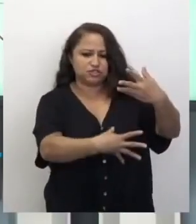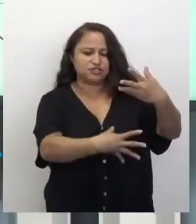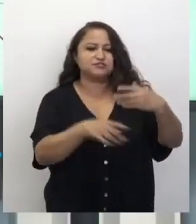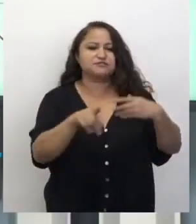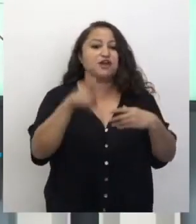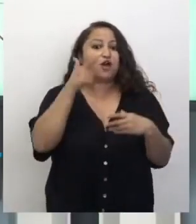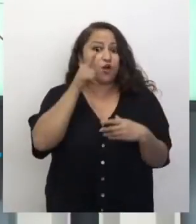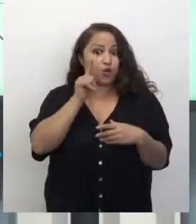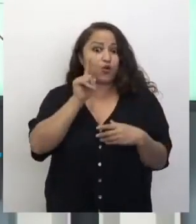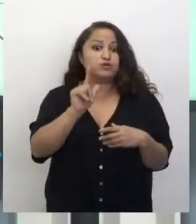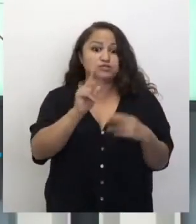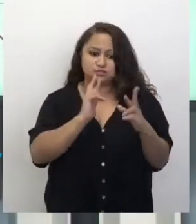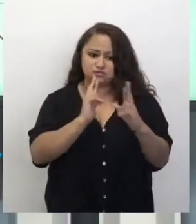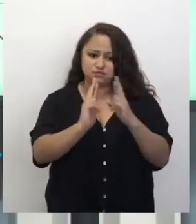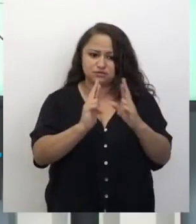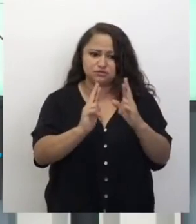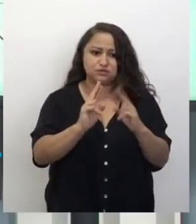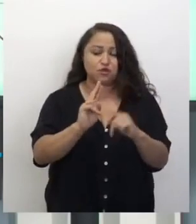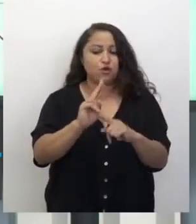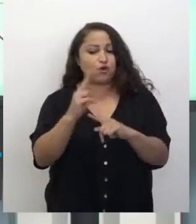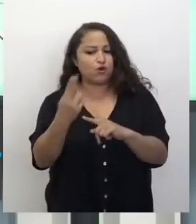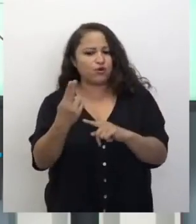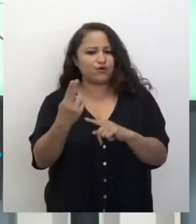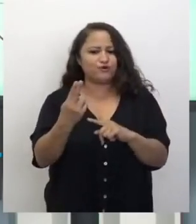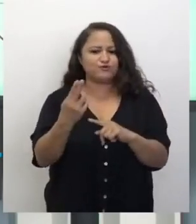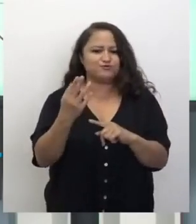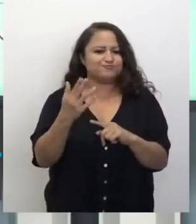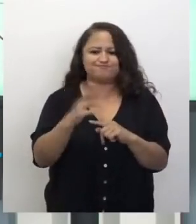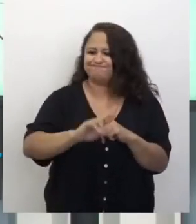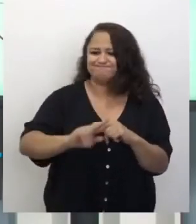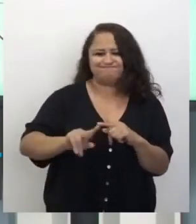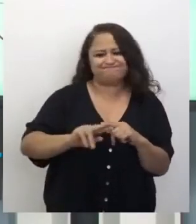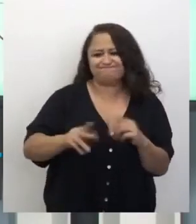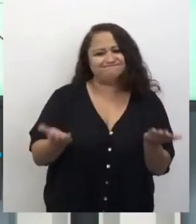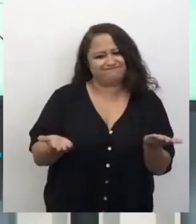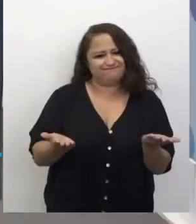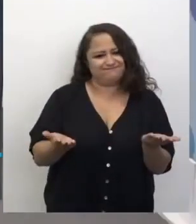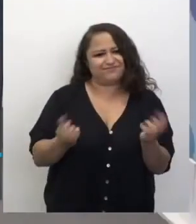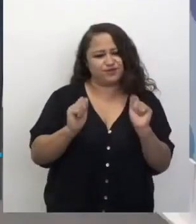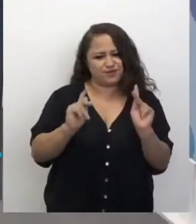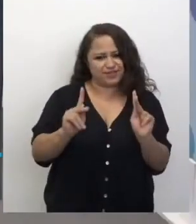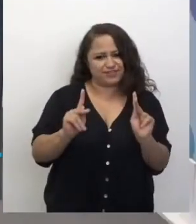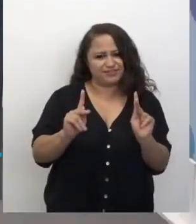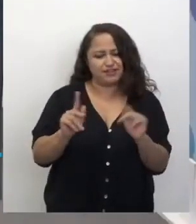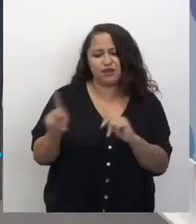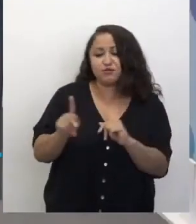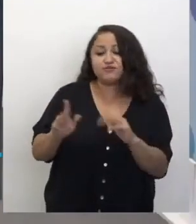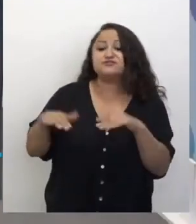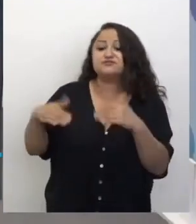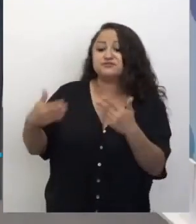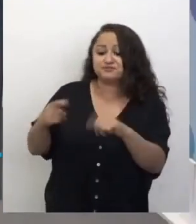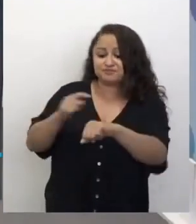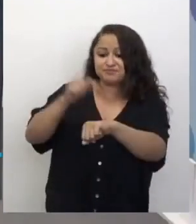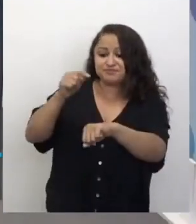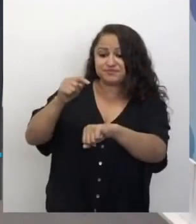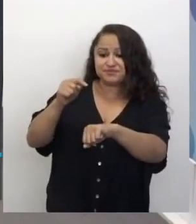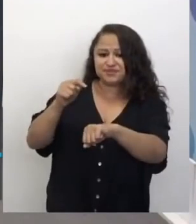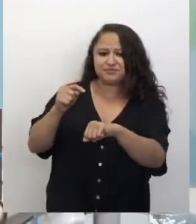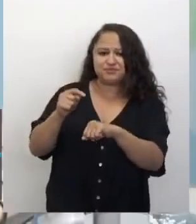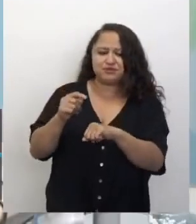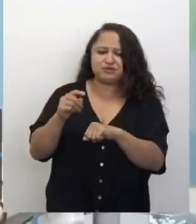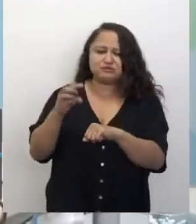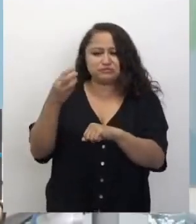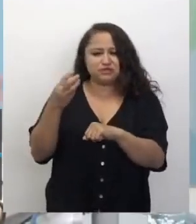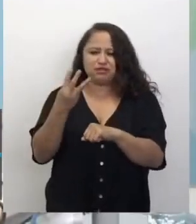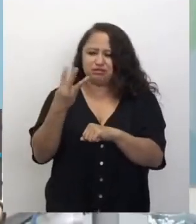conseguiu relacionar ou se você não conseguiu relacionar, ok? Professora Roberta, quanto tempo? Olha, professora Inês, esse aí eles têm